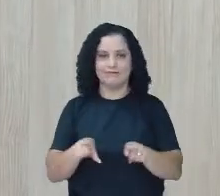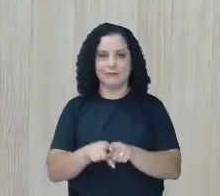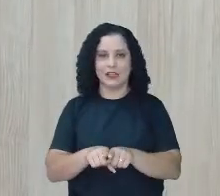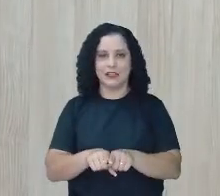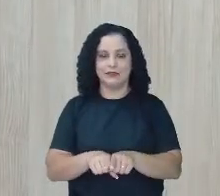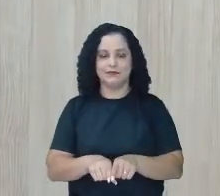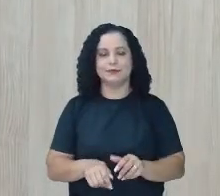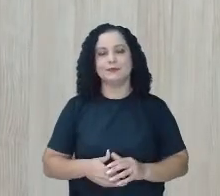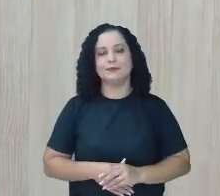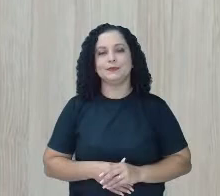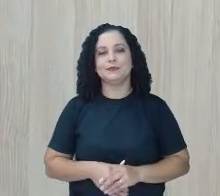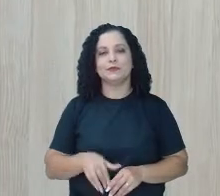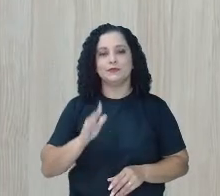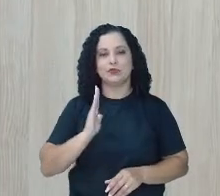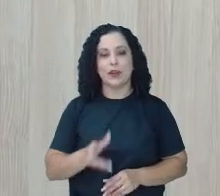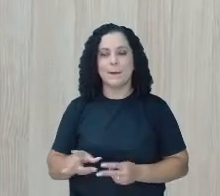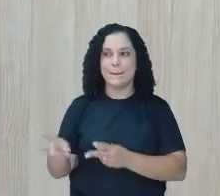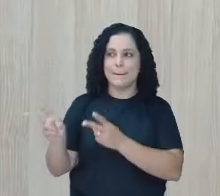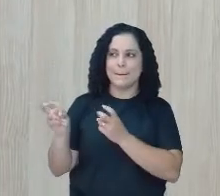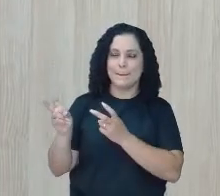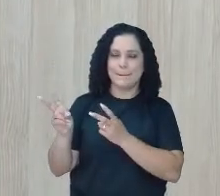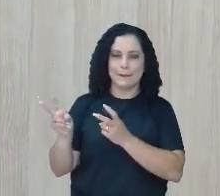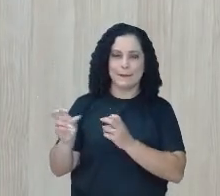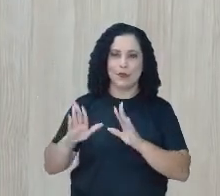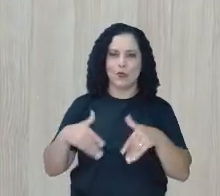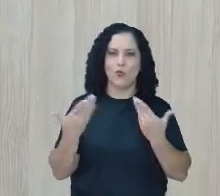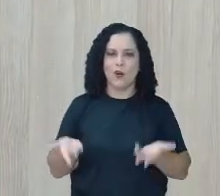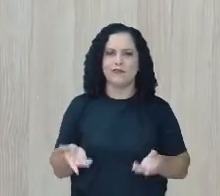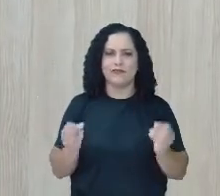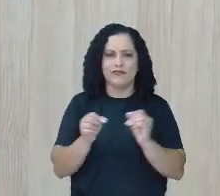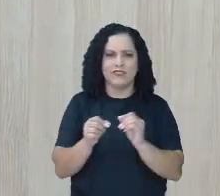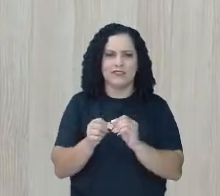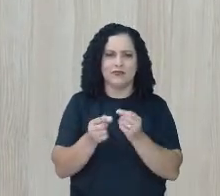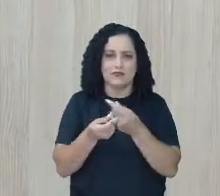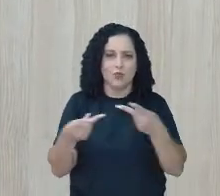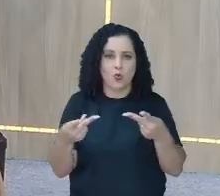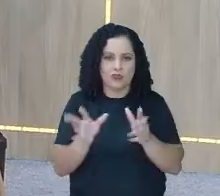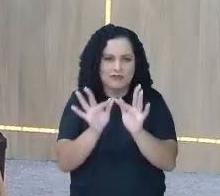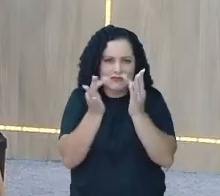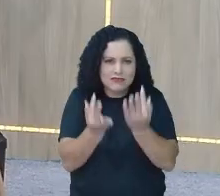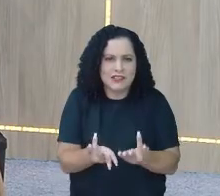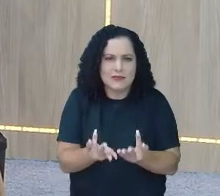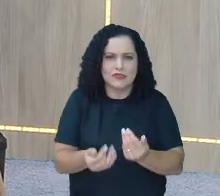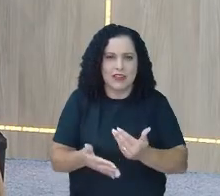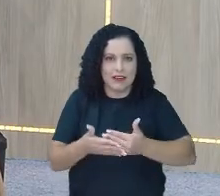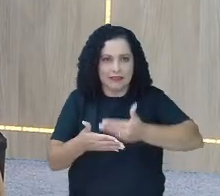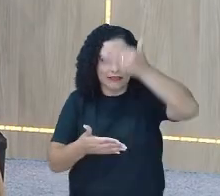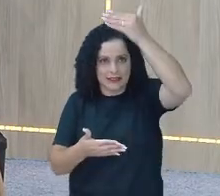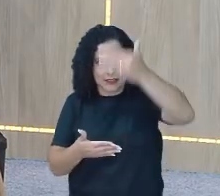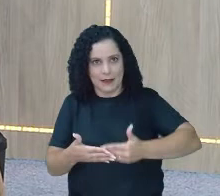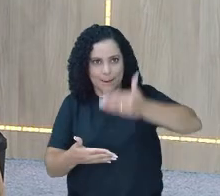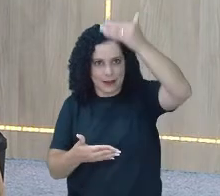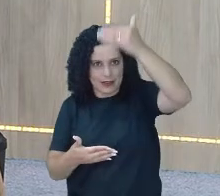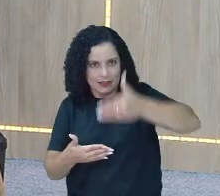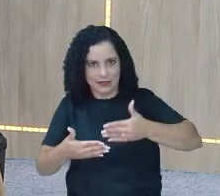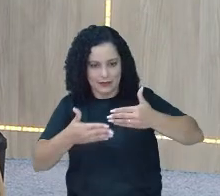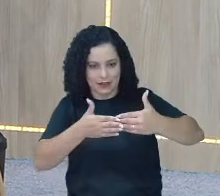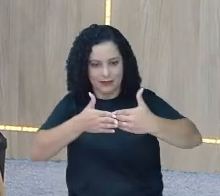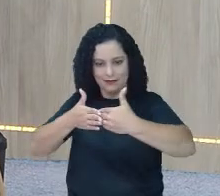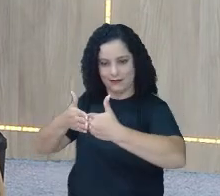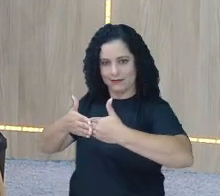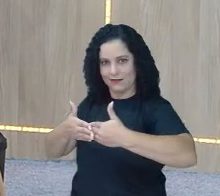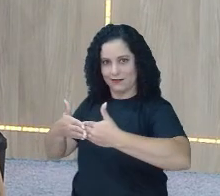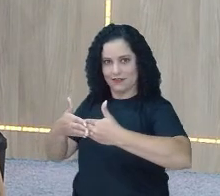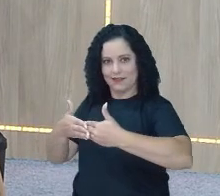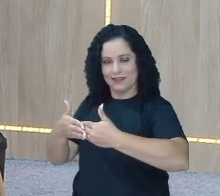Então, a gente já percebe a aplicação, até mesmo quando você vai colocar uma coisa assim de quina na parede, sabe? Que você não quer colocar encaixadinho ali no canto. Olha aí, professor